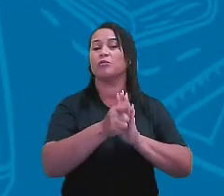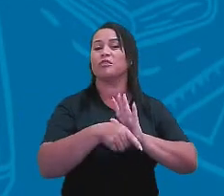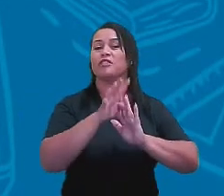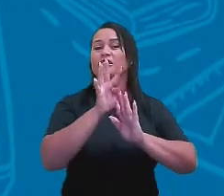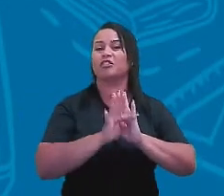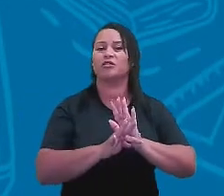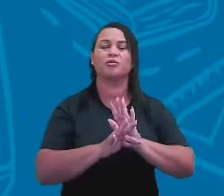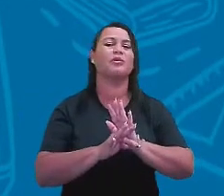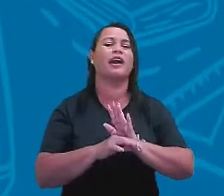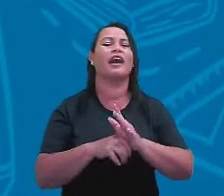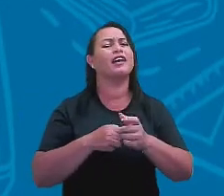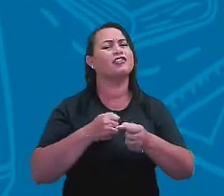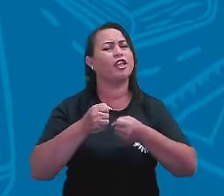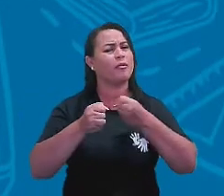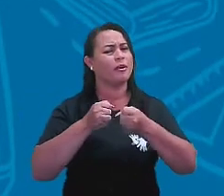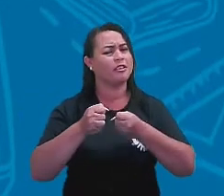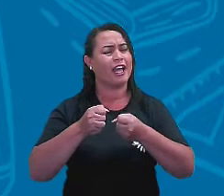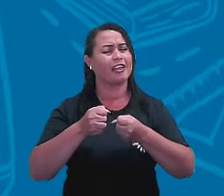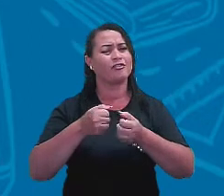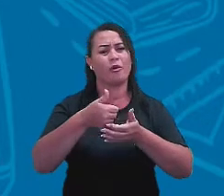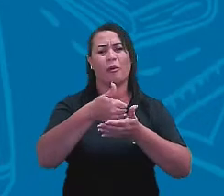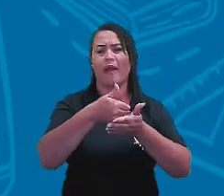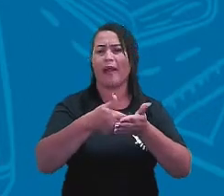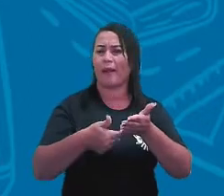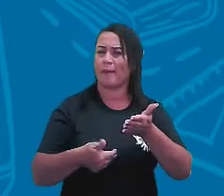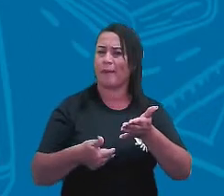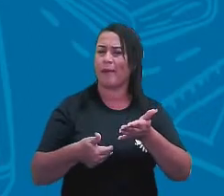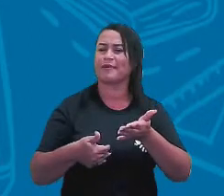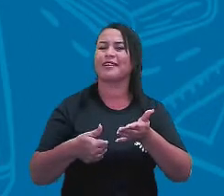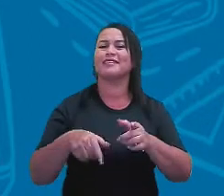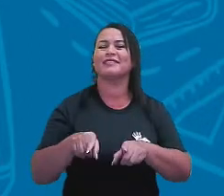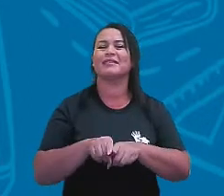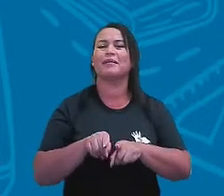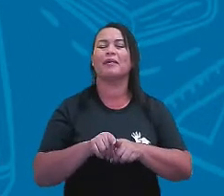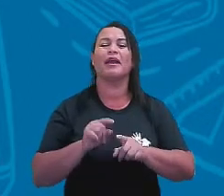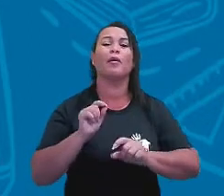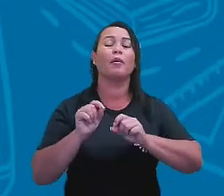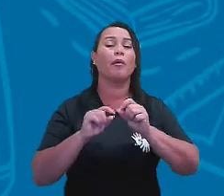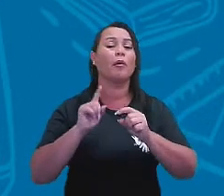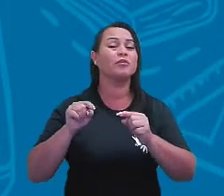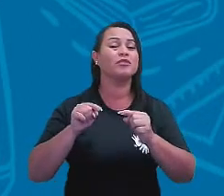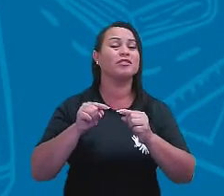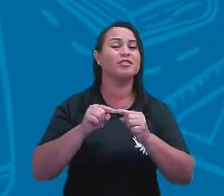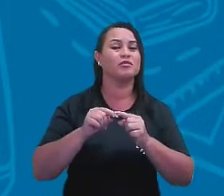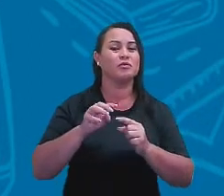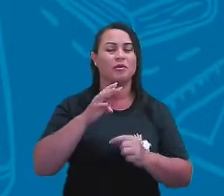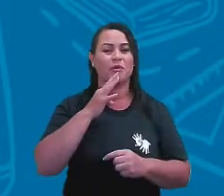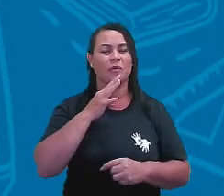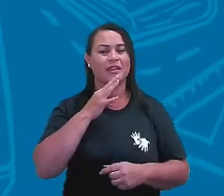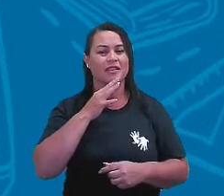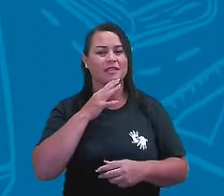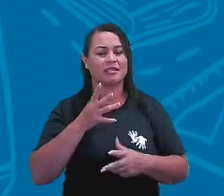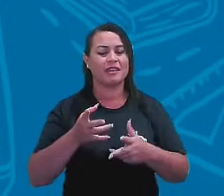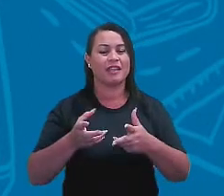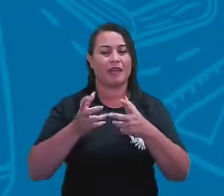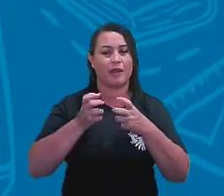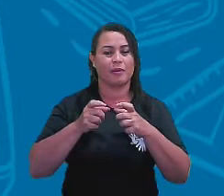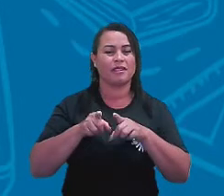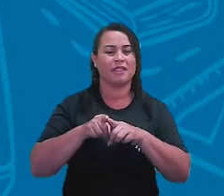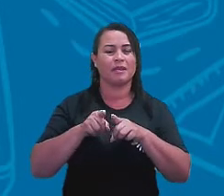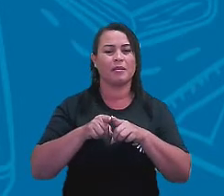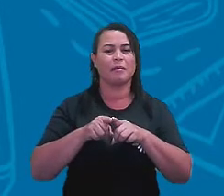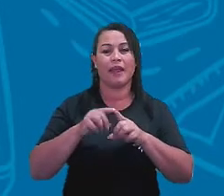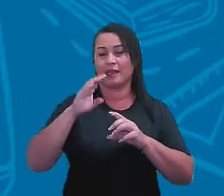chamado reportagem, tá? Então, o objetivo é conhecer e identificar as